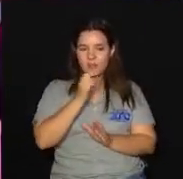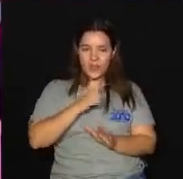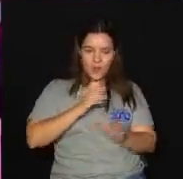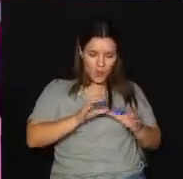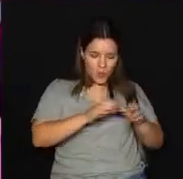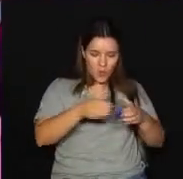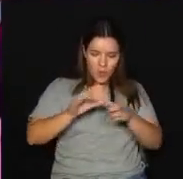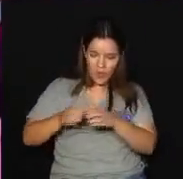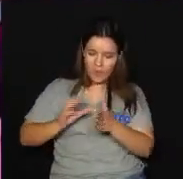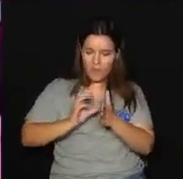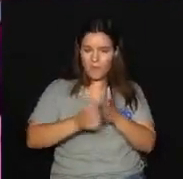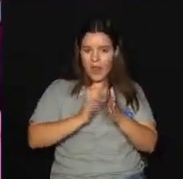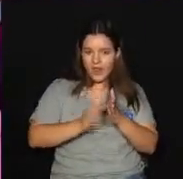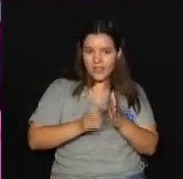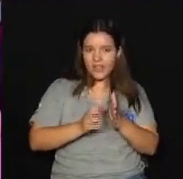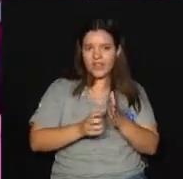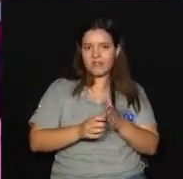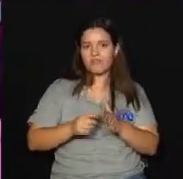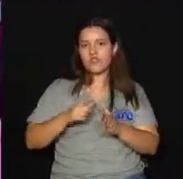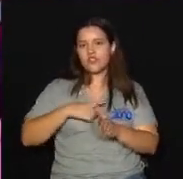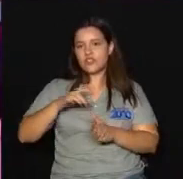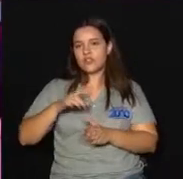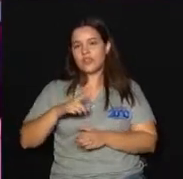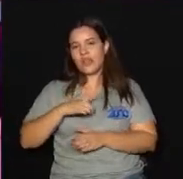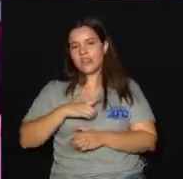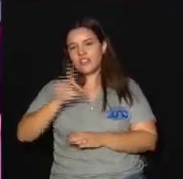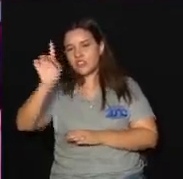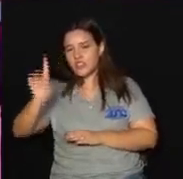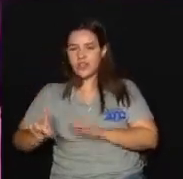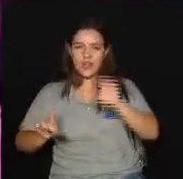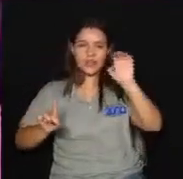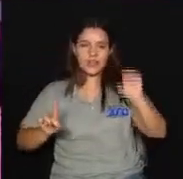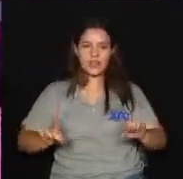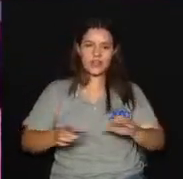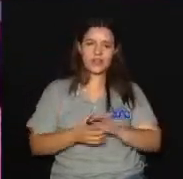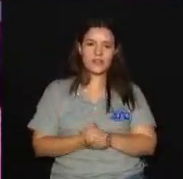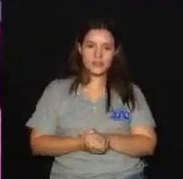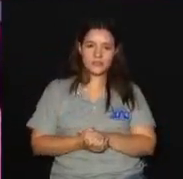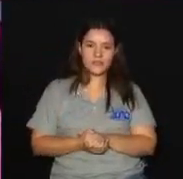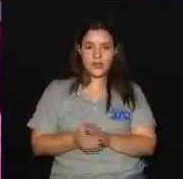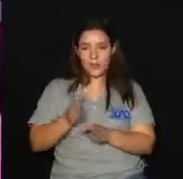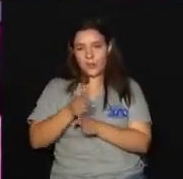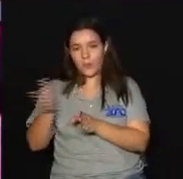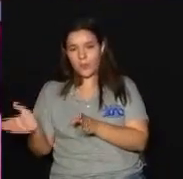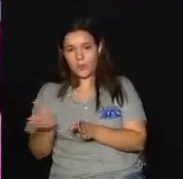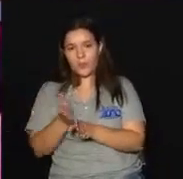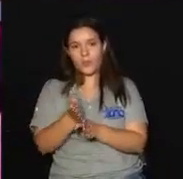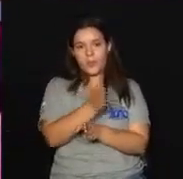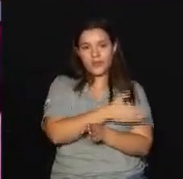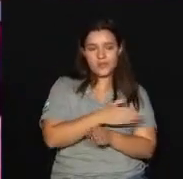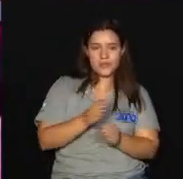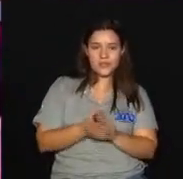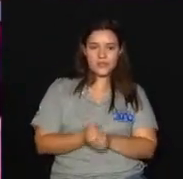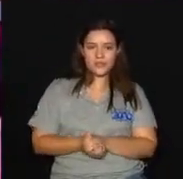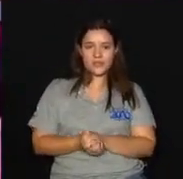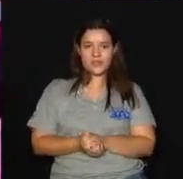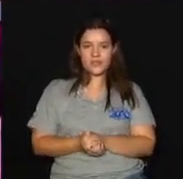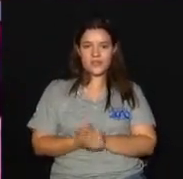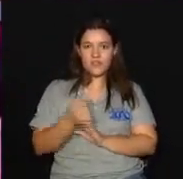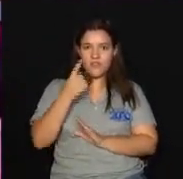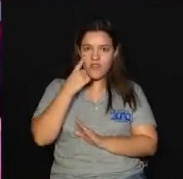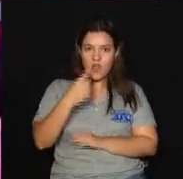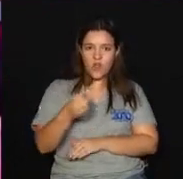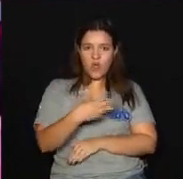partidos progressistas ou de esquerda e o outro lado. Então, se você vê a recomposição